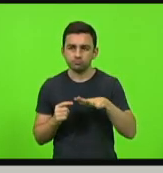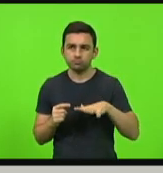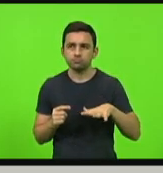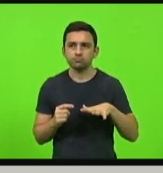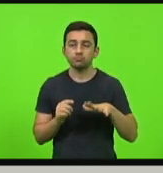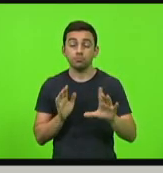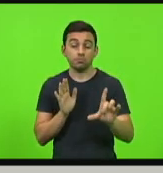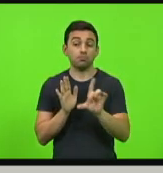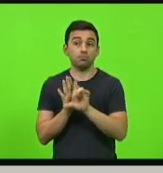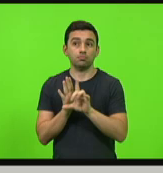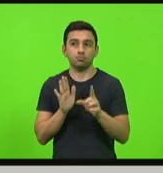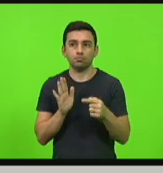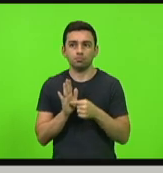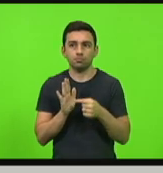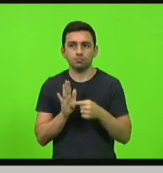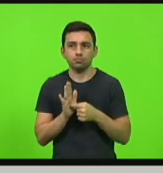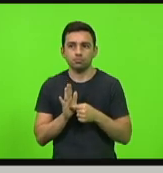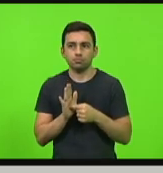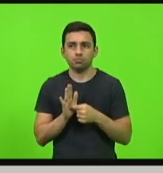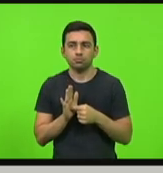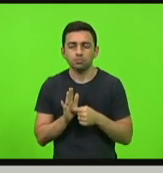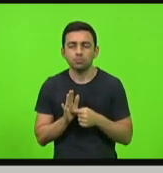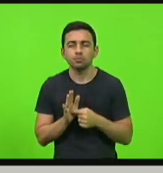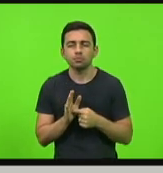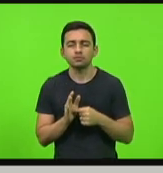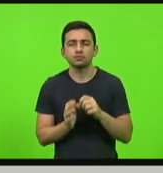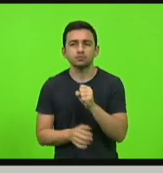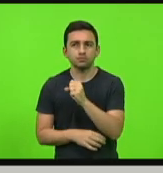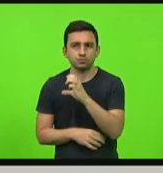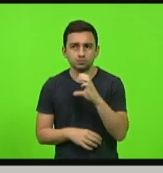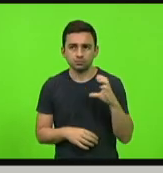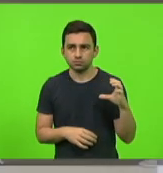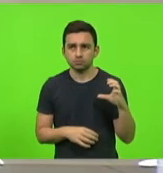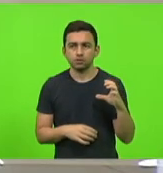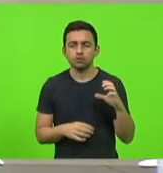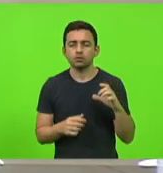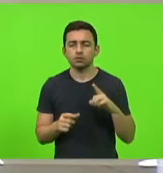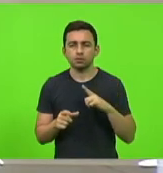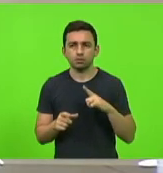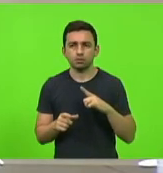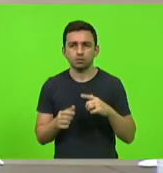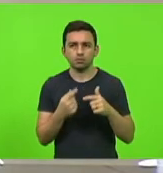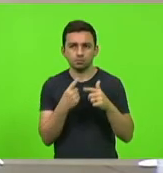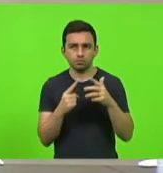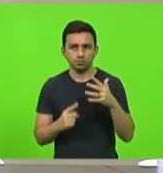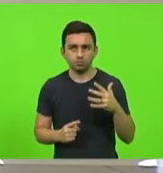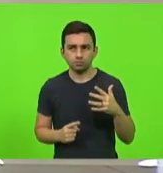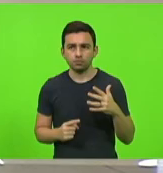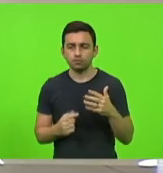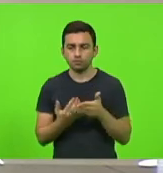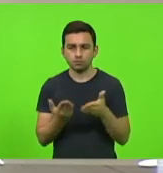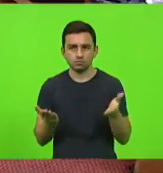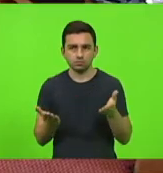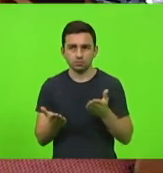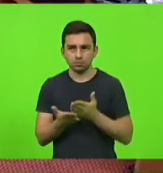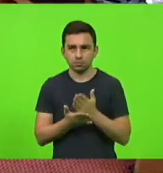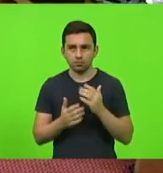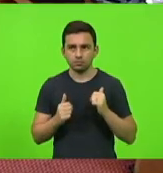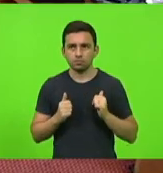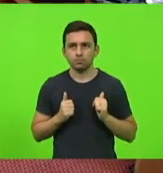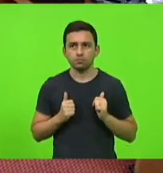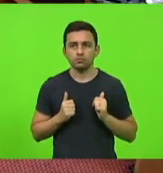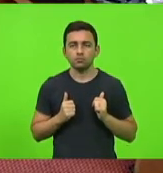Lei Raveal, no âmbito do Estado de Santa Catarina, e adota outras providências. Deputados que aprovam, permaneçam como se